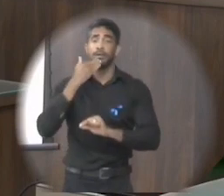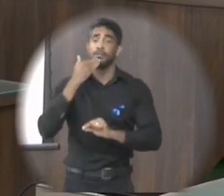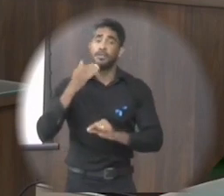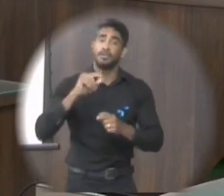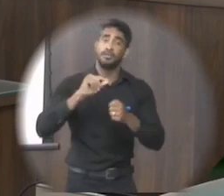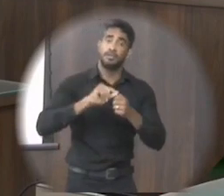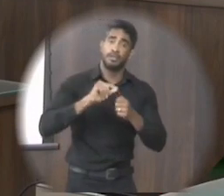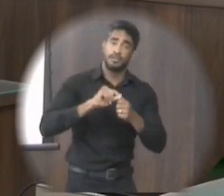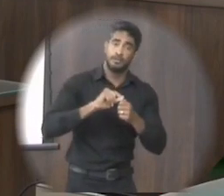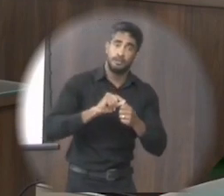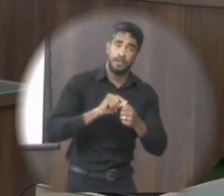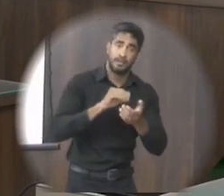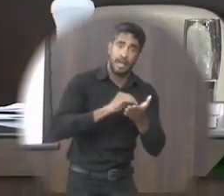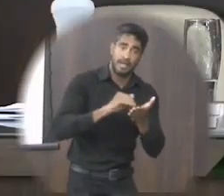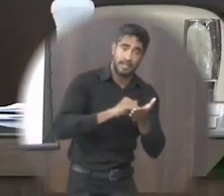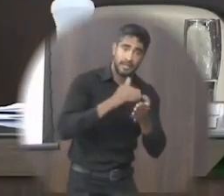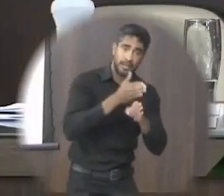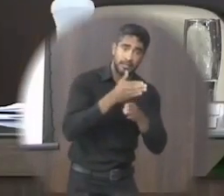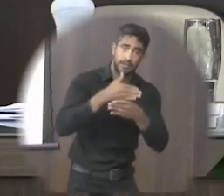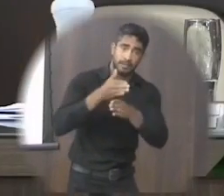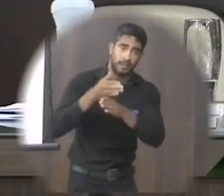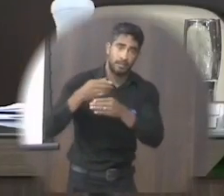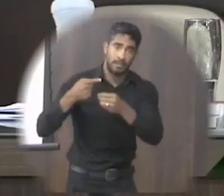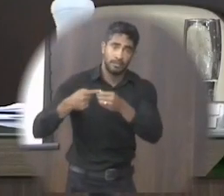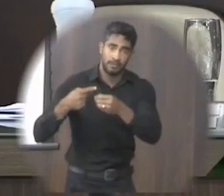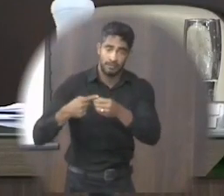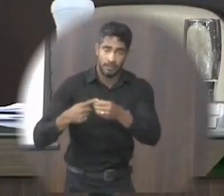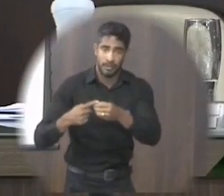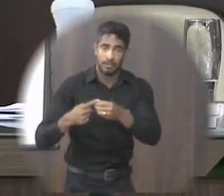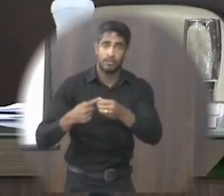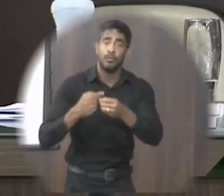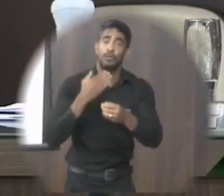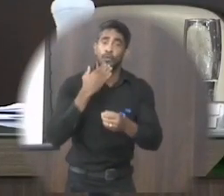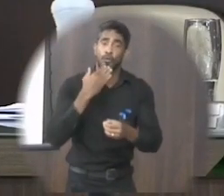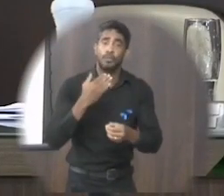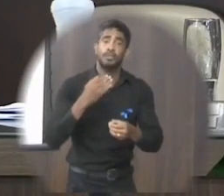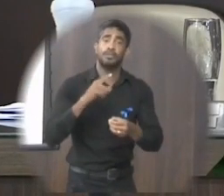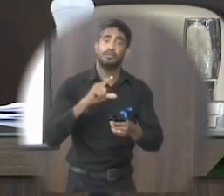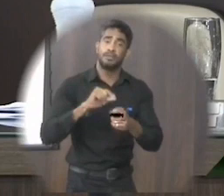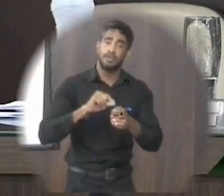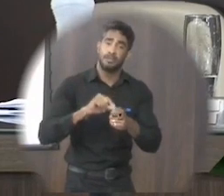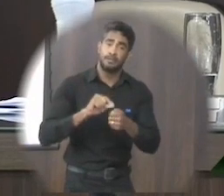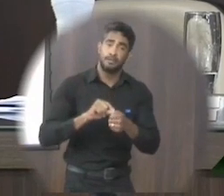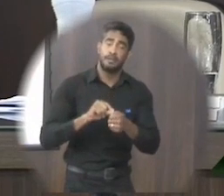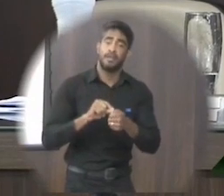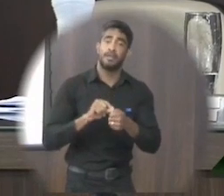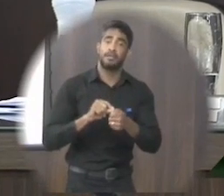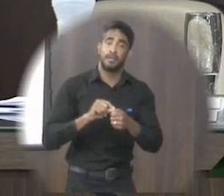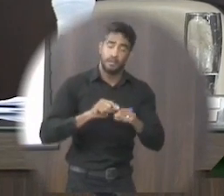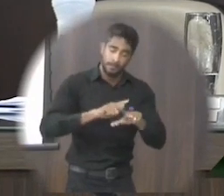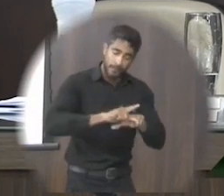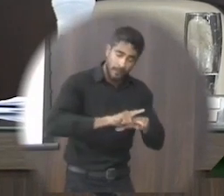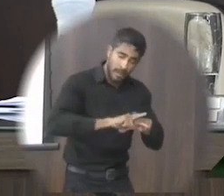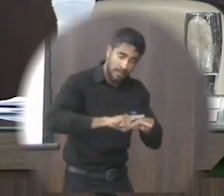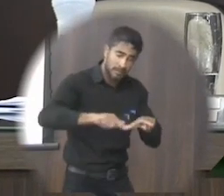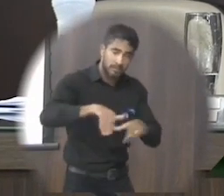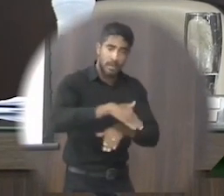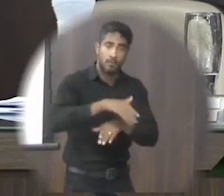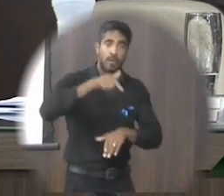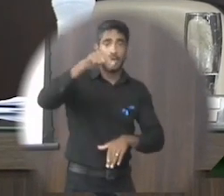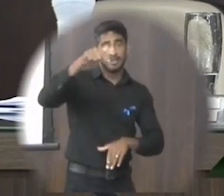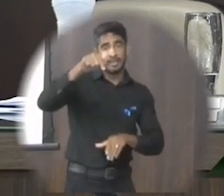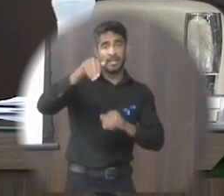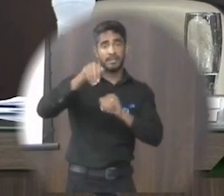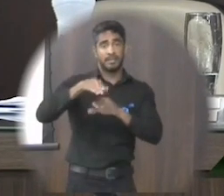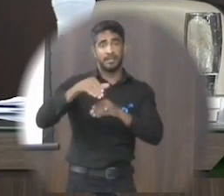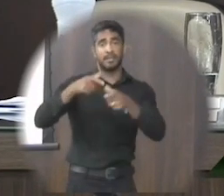seja encaminhado à Secretaria de Obras e Serviços Urbanos o presente requerimento para que seja realizado asfaltamento da Rua 7 de Setembro, no bairro